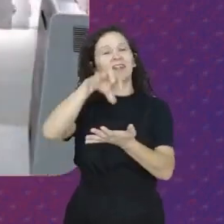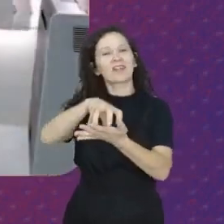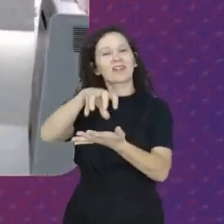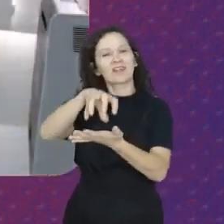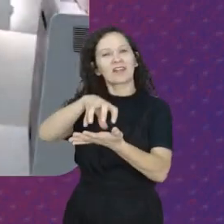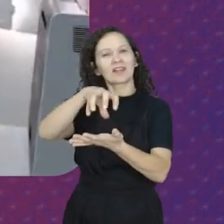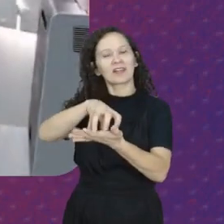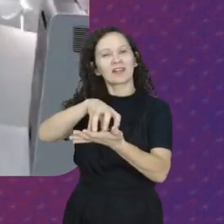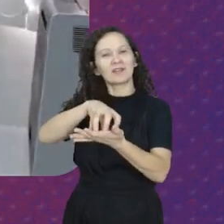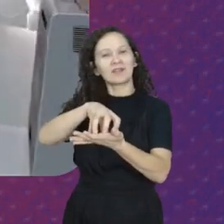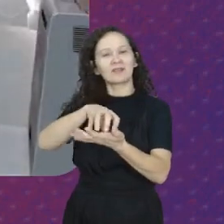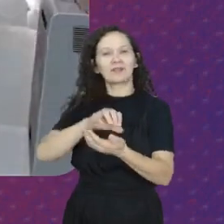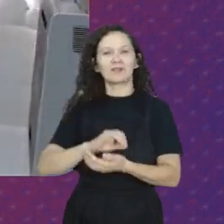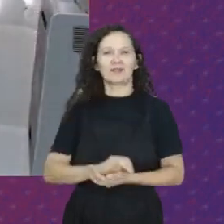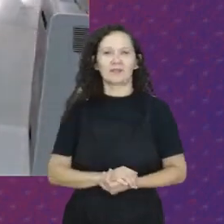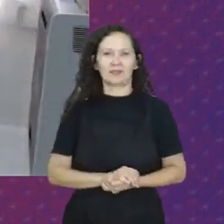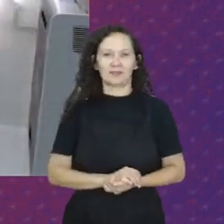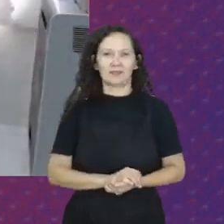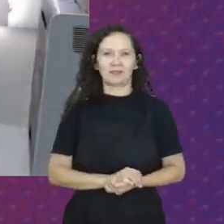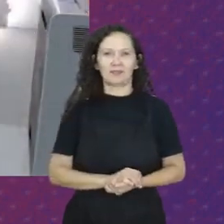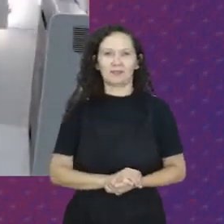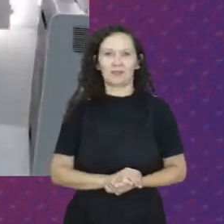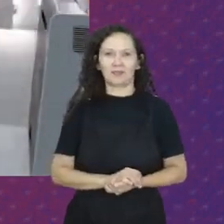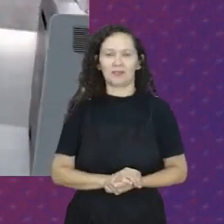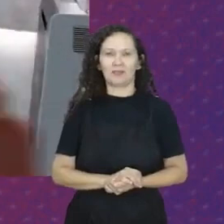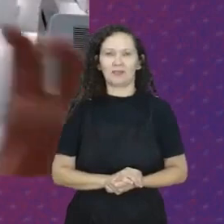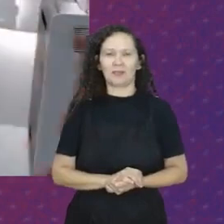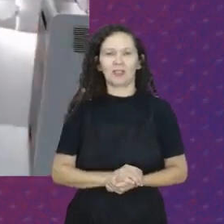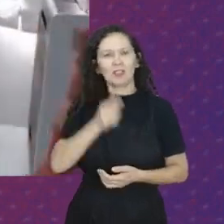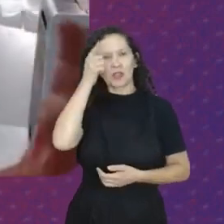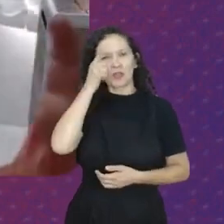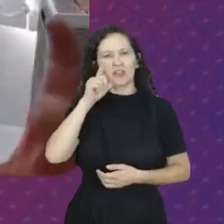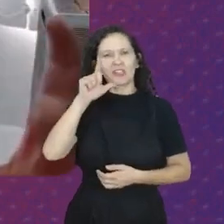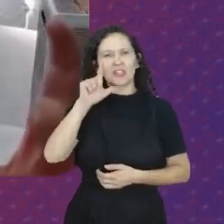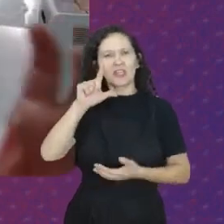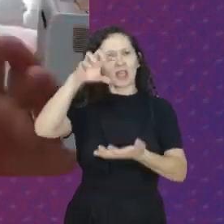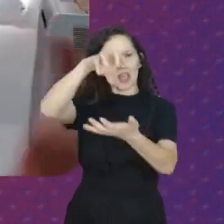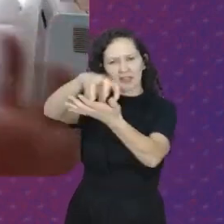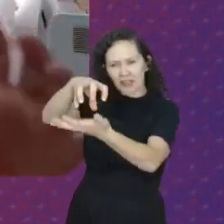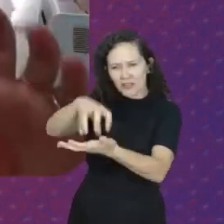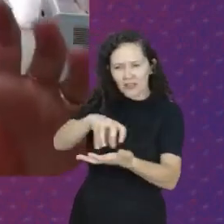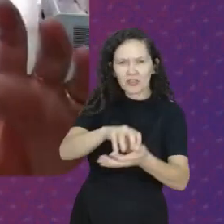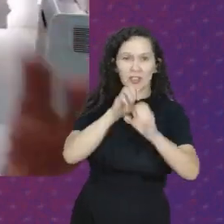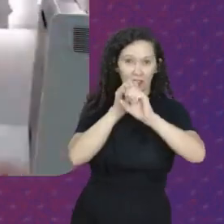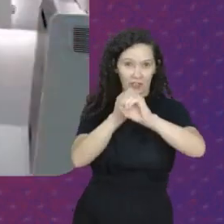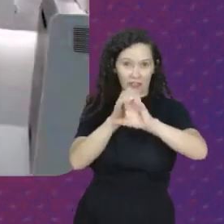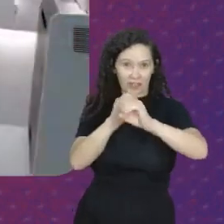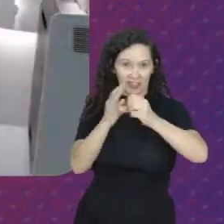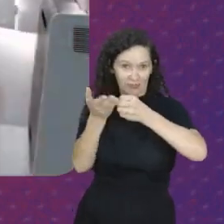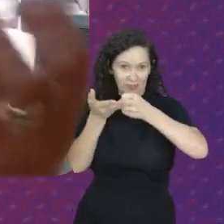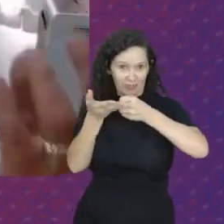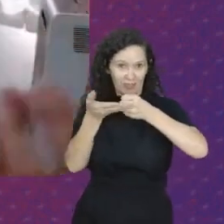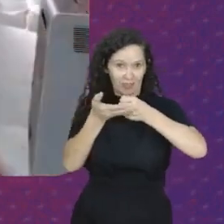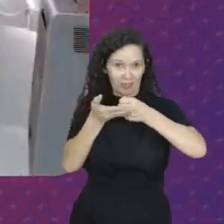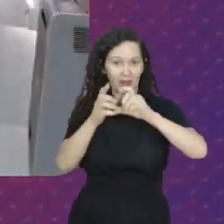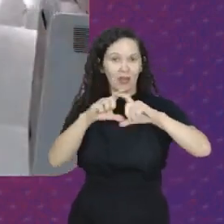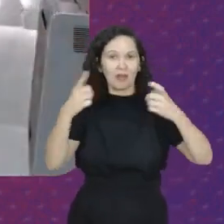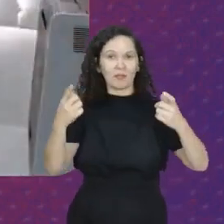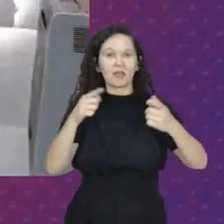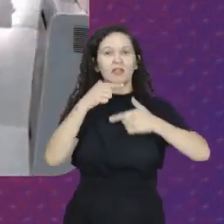né, para até chegar às regionais de ensino, que é o nível intermediário. A maioria